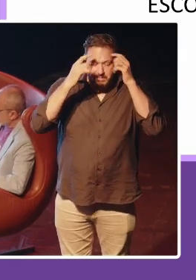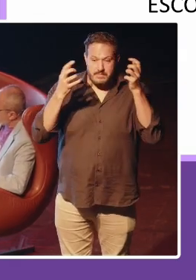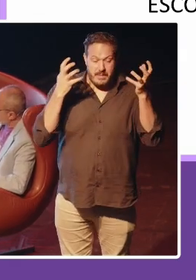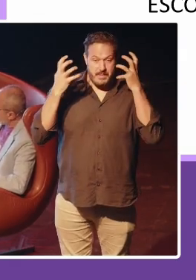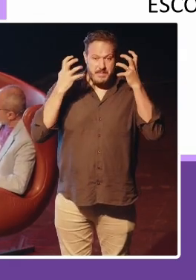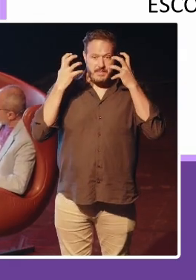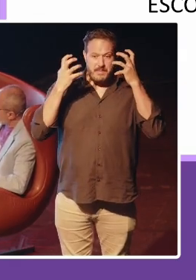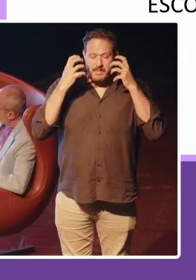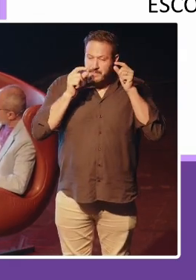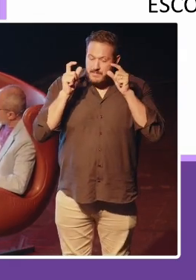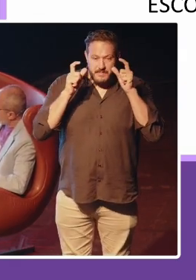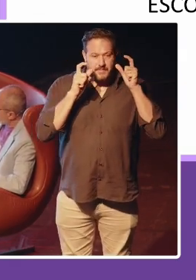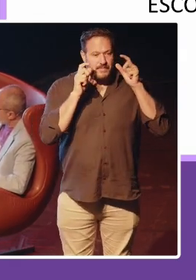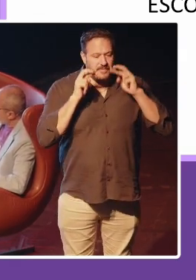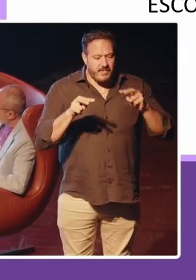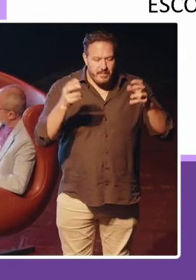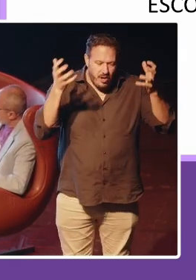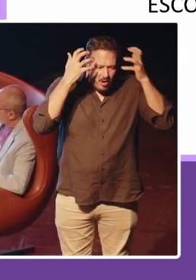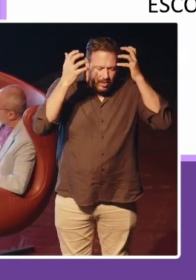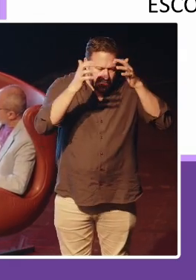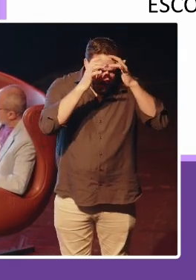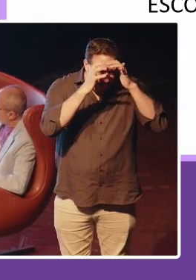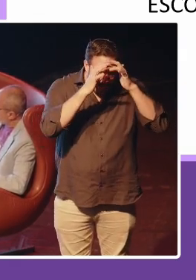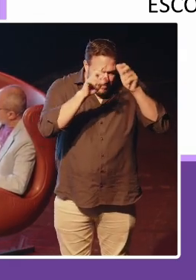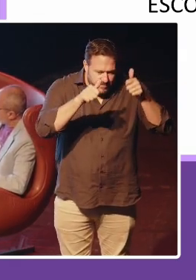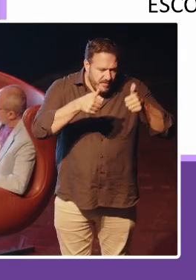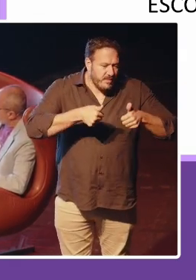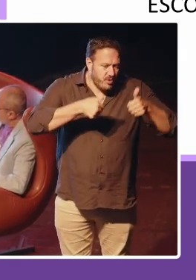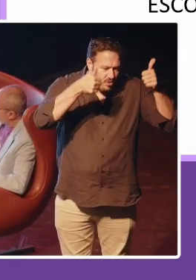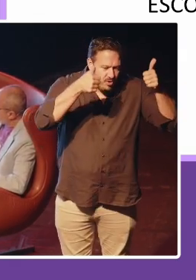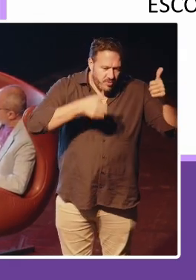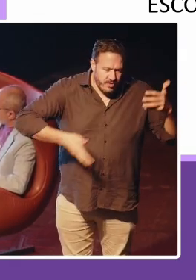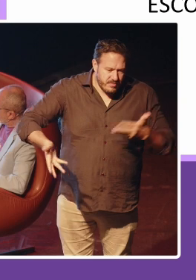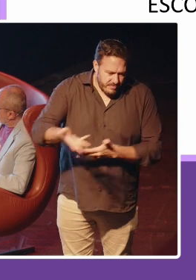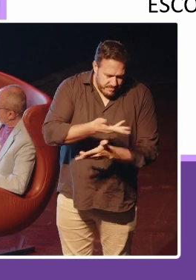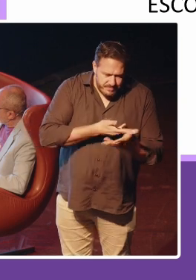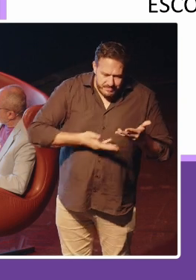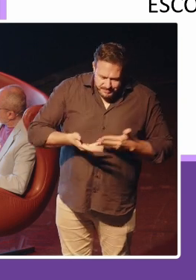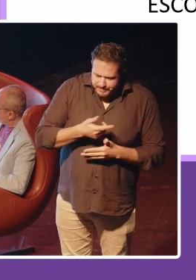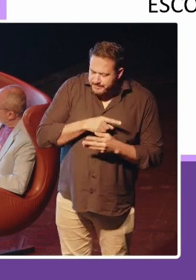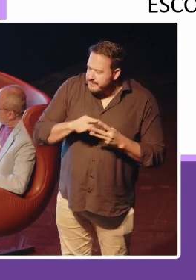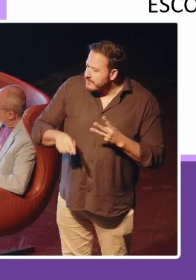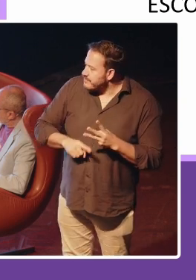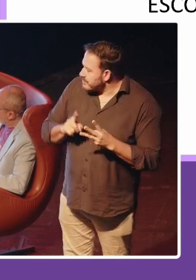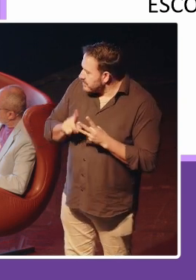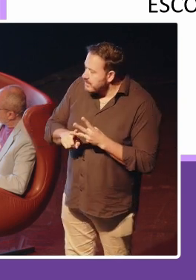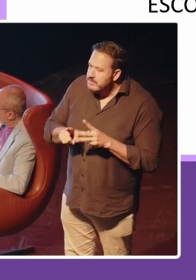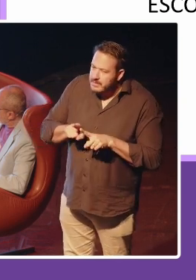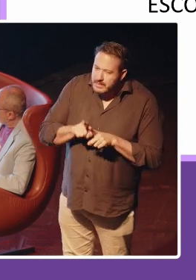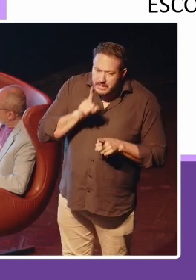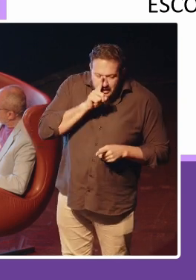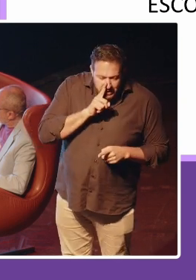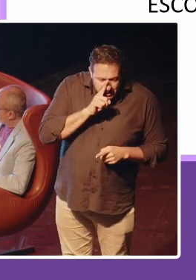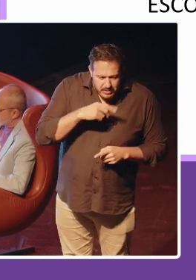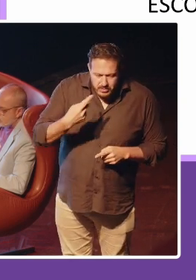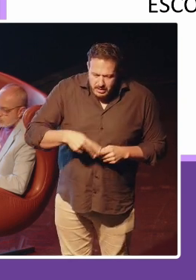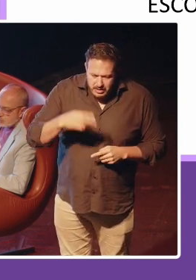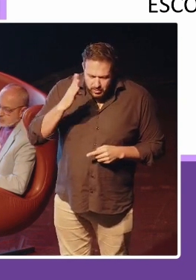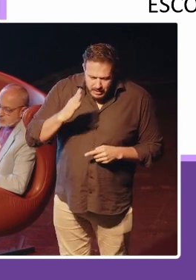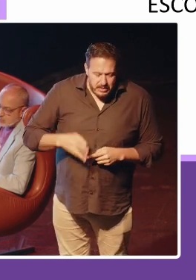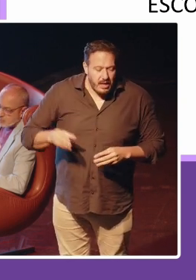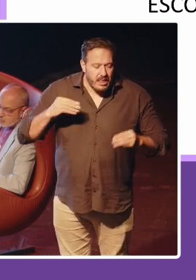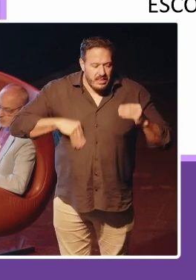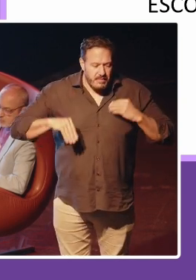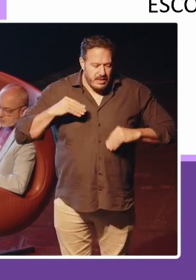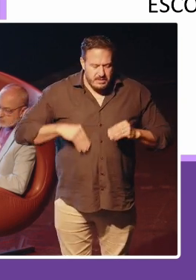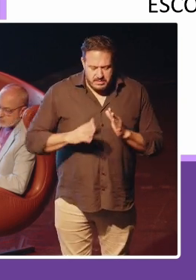no cérebro, você consegue interagir melhor com o ambiente. E, em terceiro lugar, em termos de fatores de risco no Brasil, é a depressão na